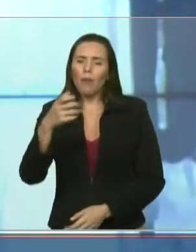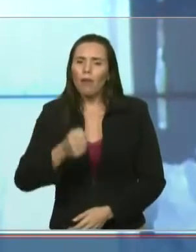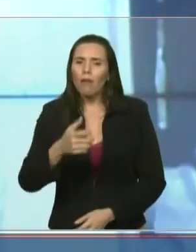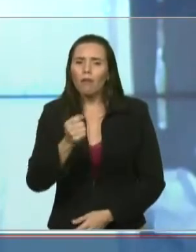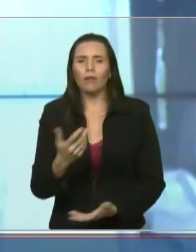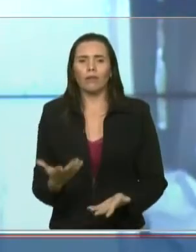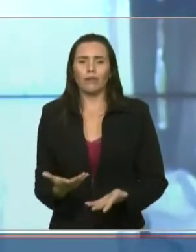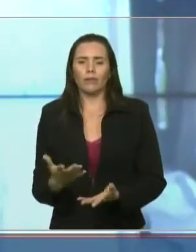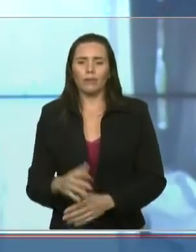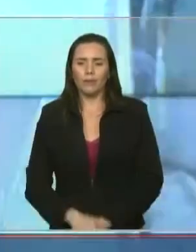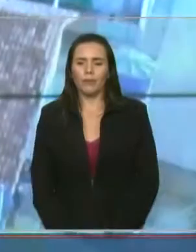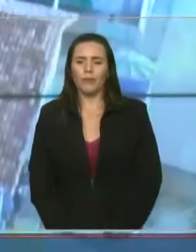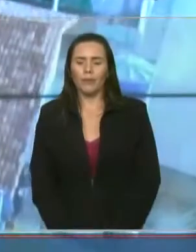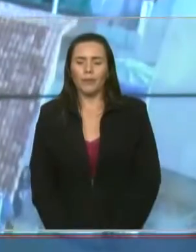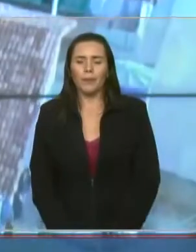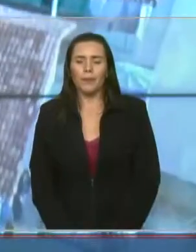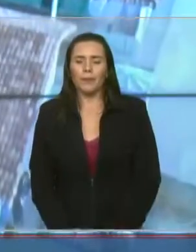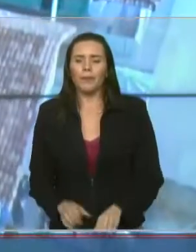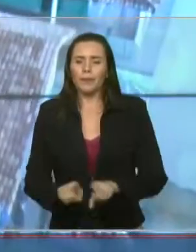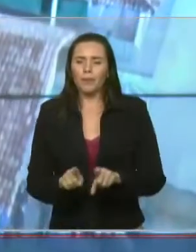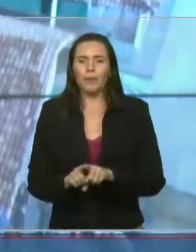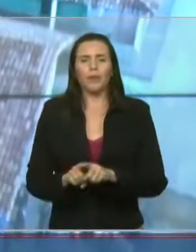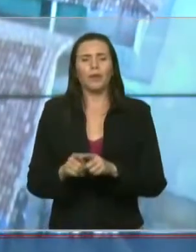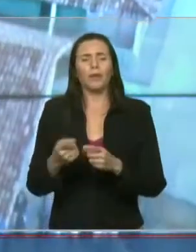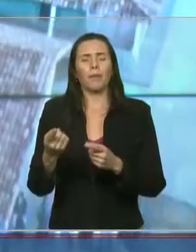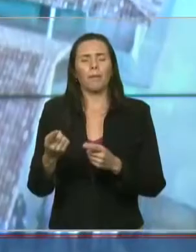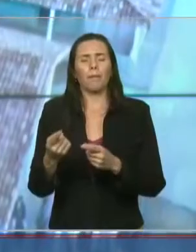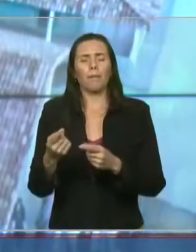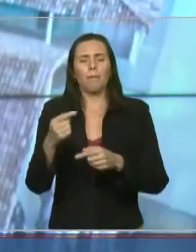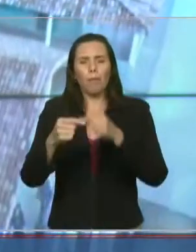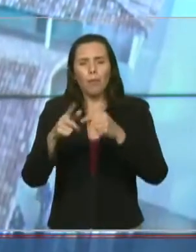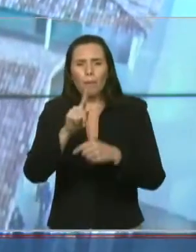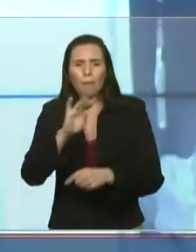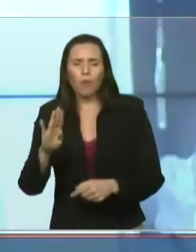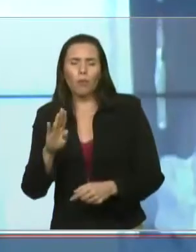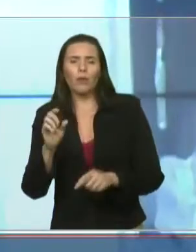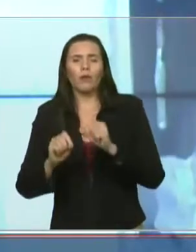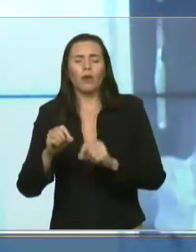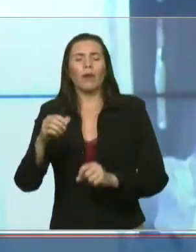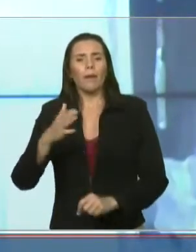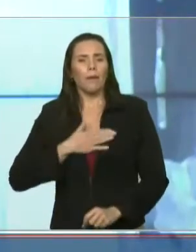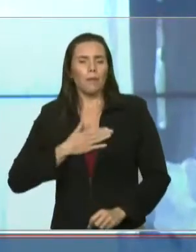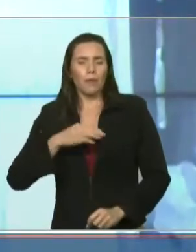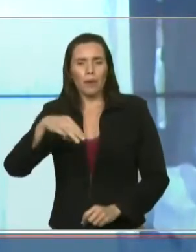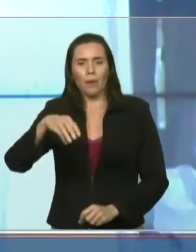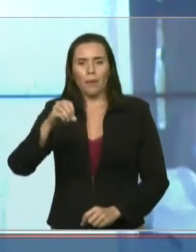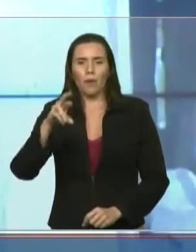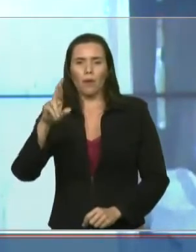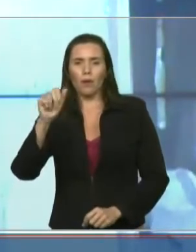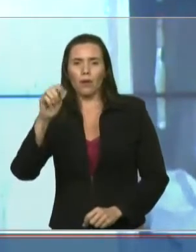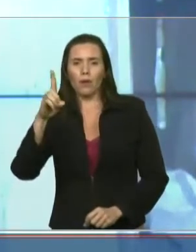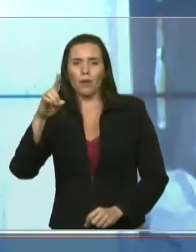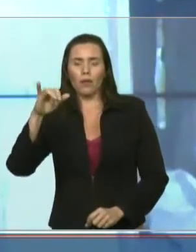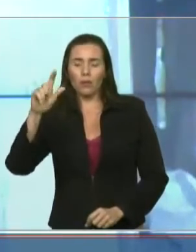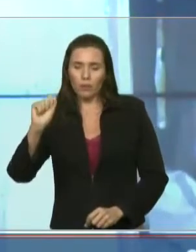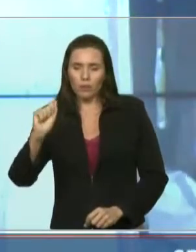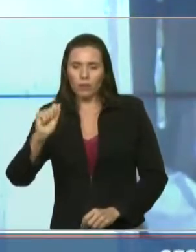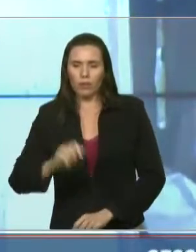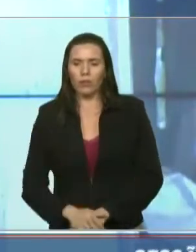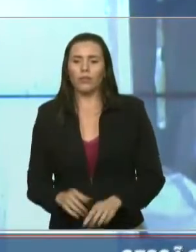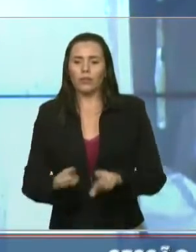outra política pública foi a moradia, Minha Casa Minha Vida, e na área de comercialização é o PENAI e o